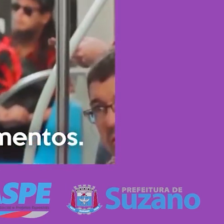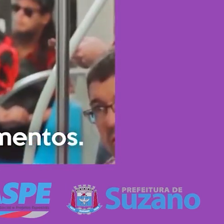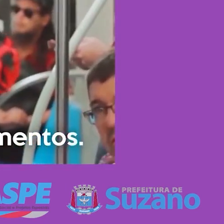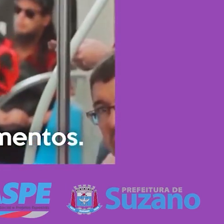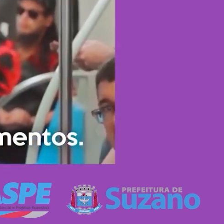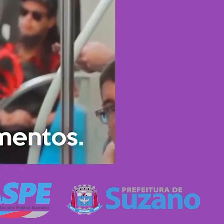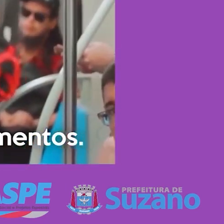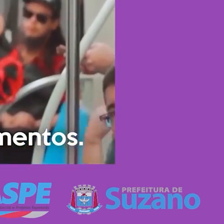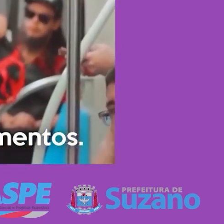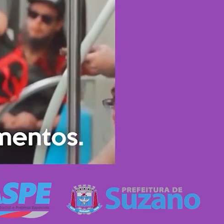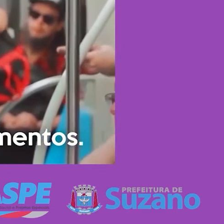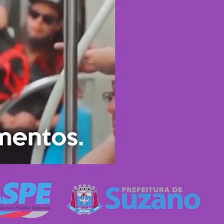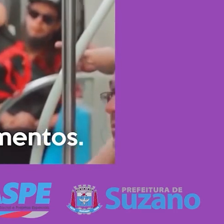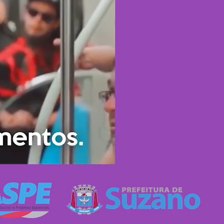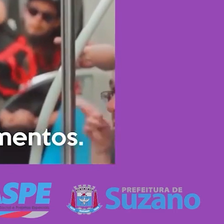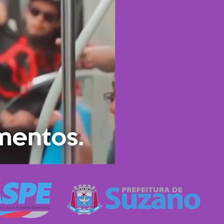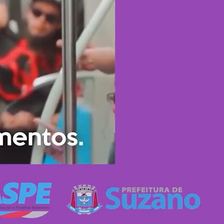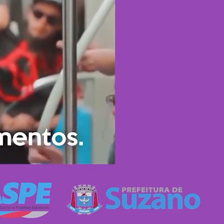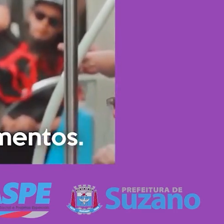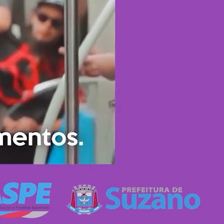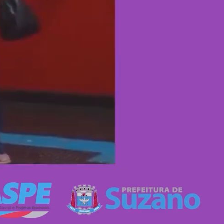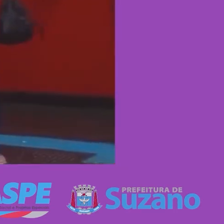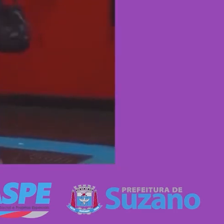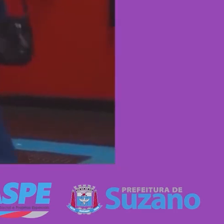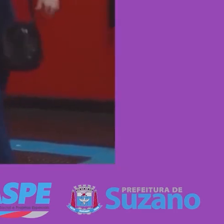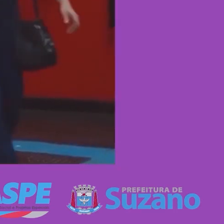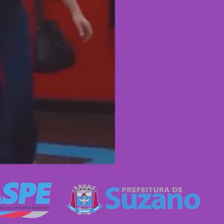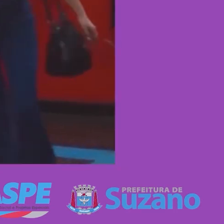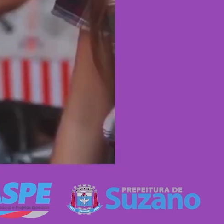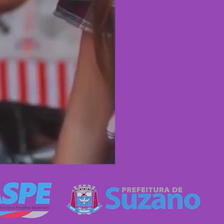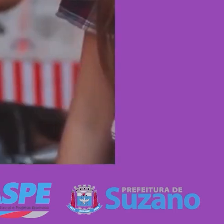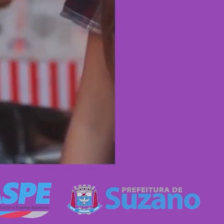Tendo suas próprias experiências e conhecimentos.